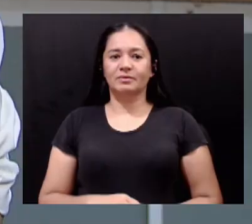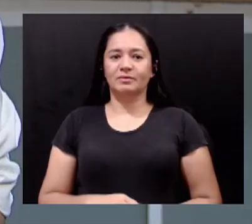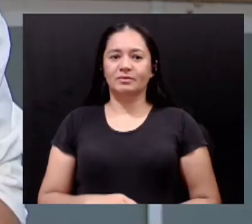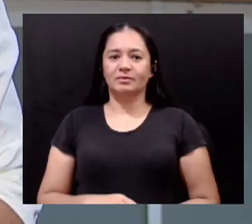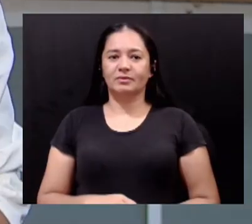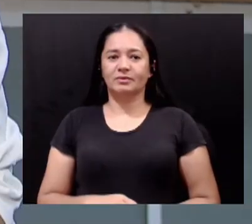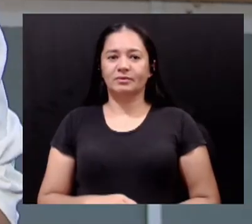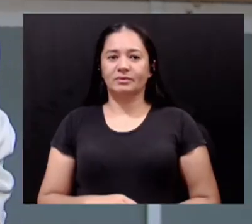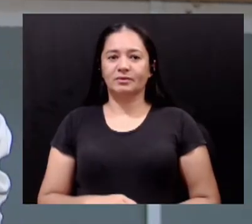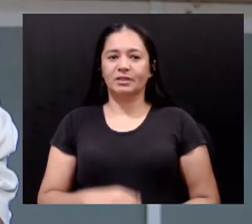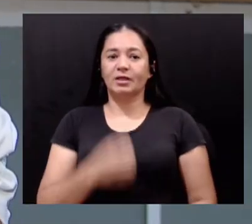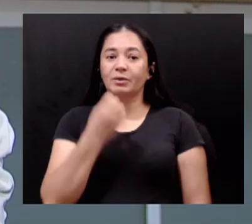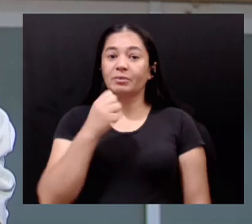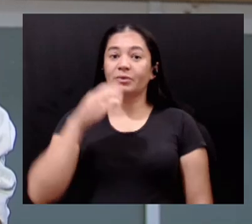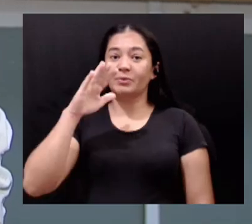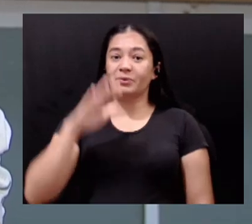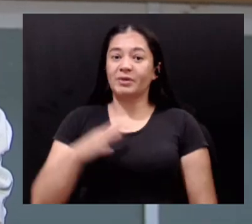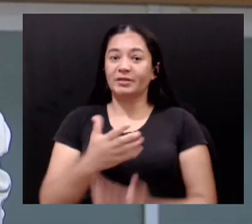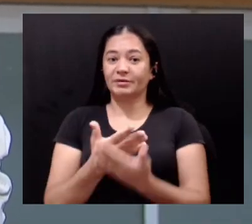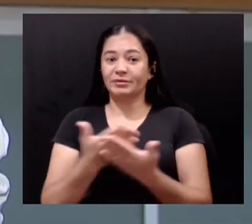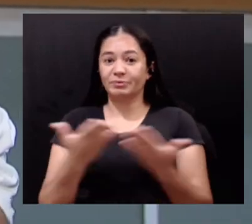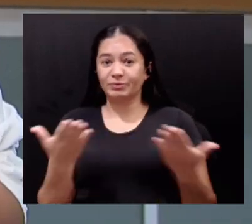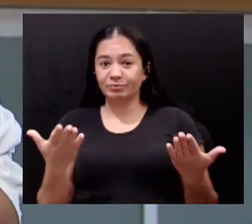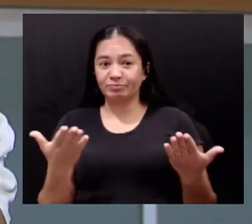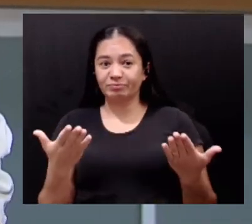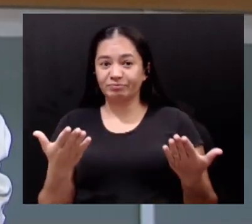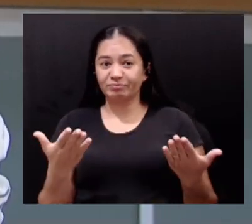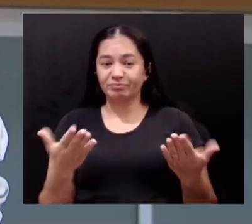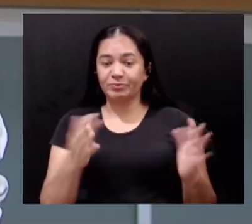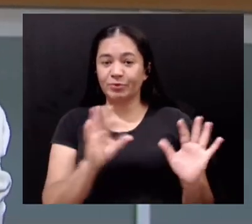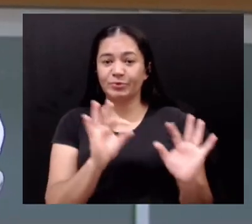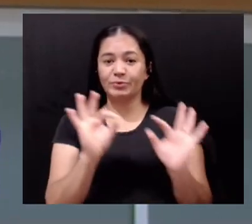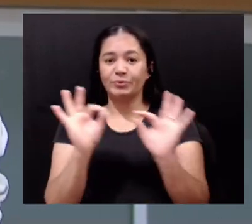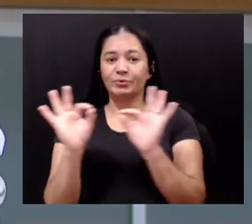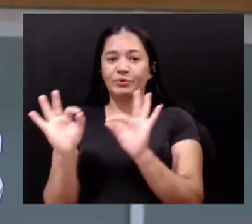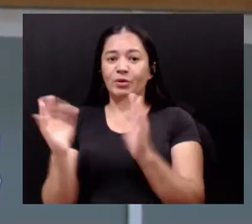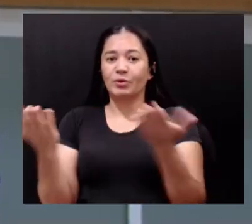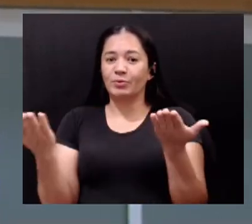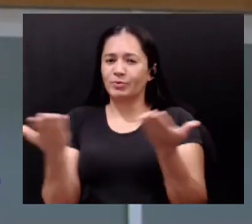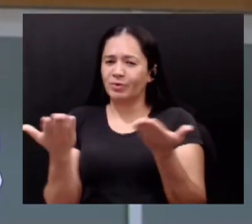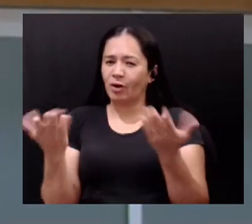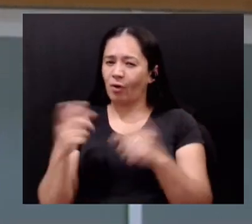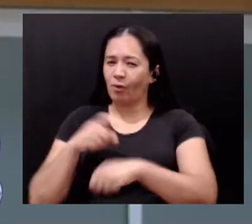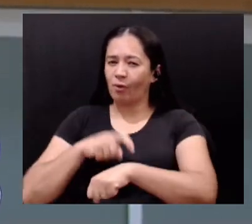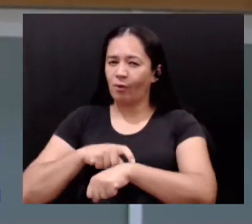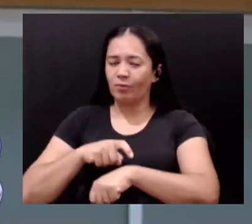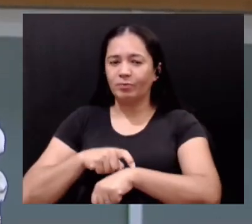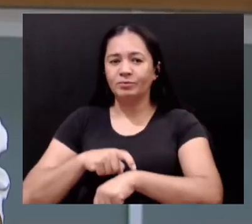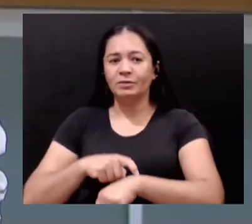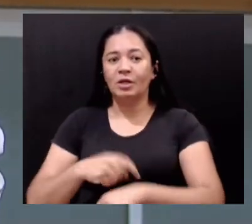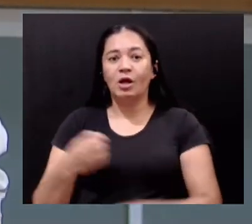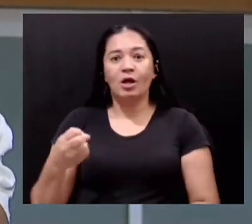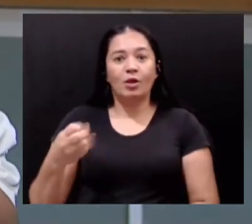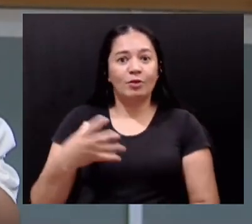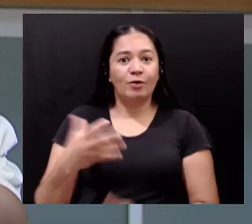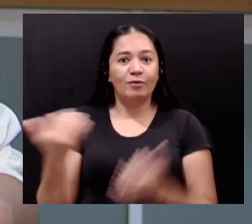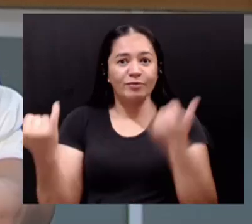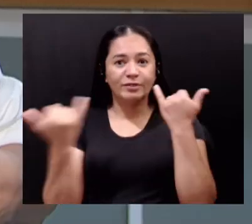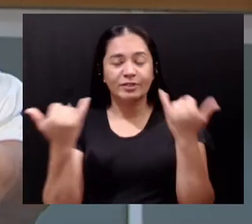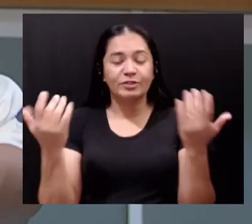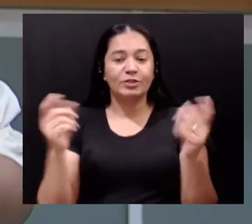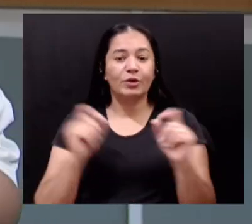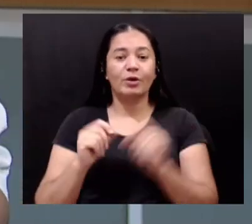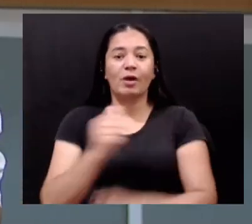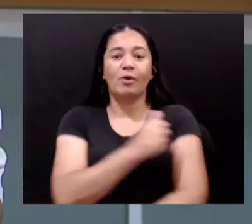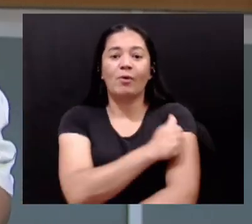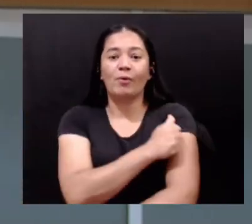Boa tarde para todo mundo que está nos acompanhando neste momento. E a novidade aqui é para os estudantes que querem sempre